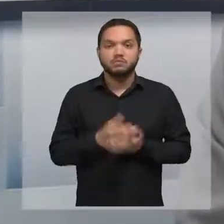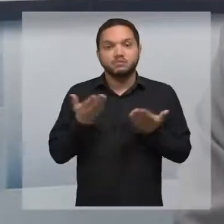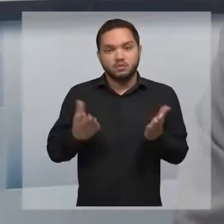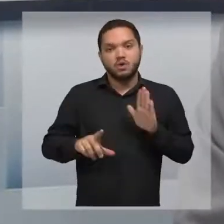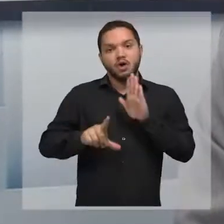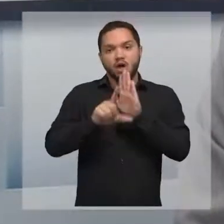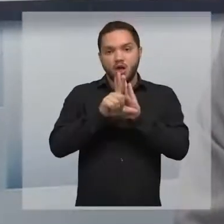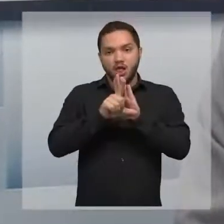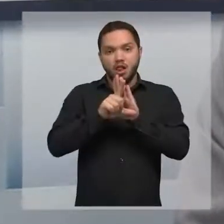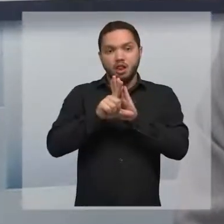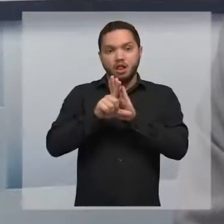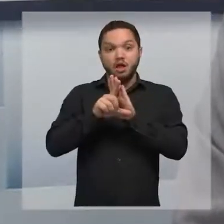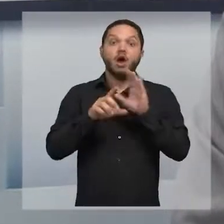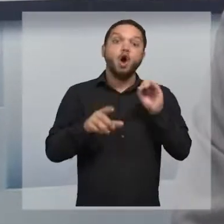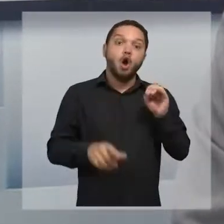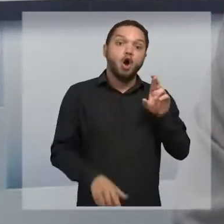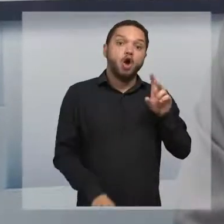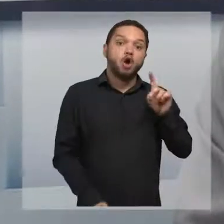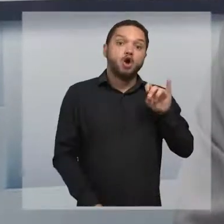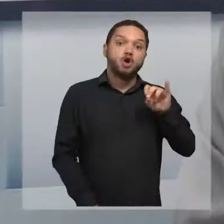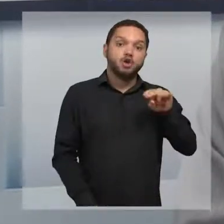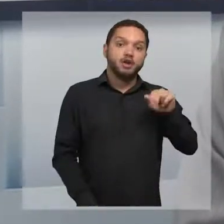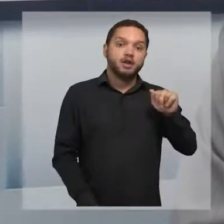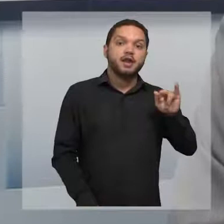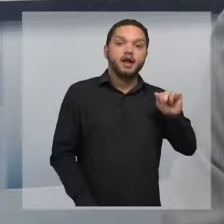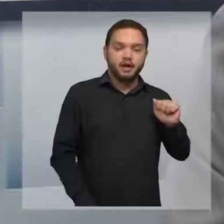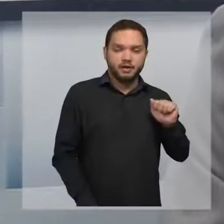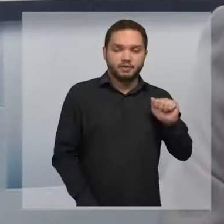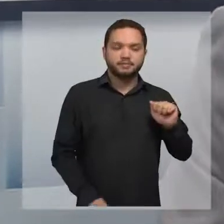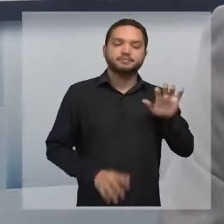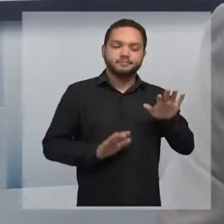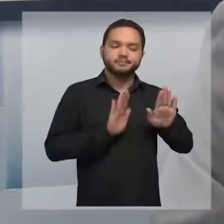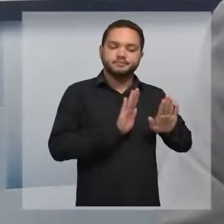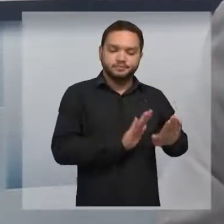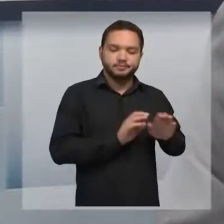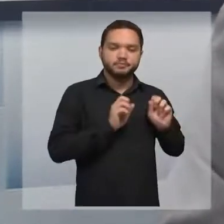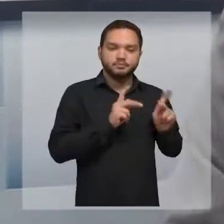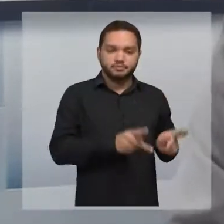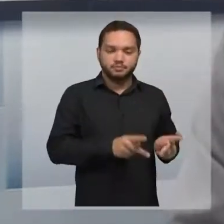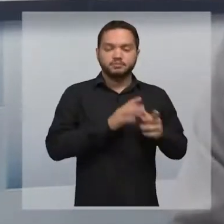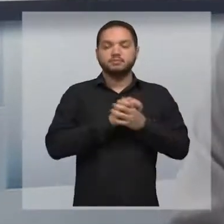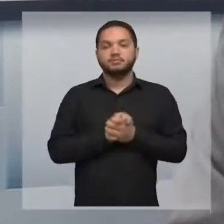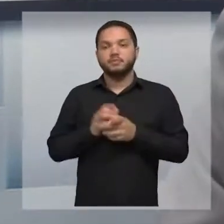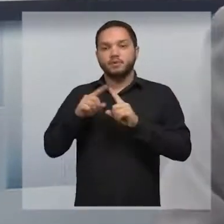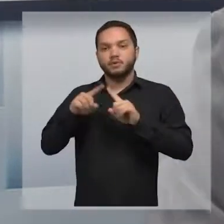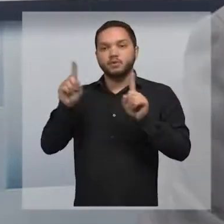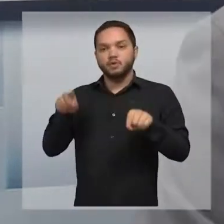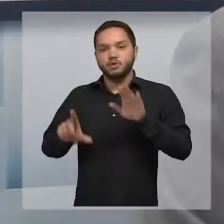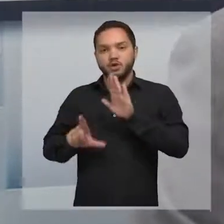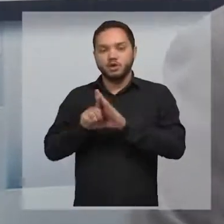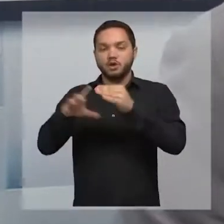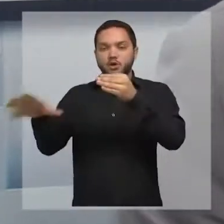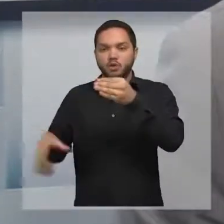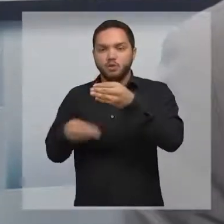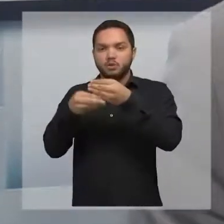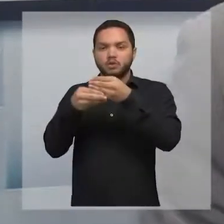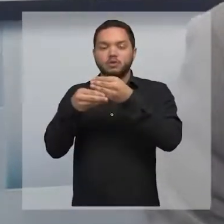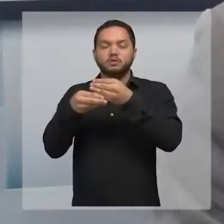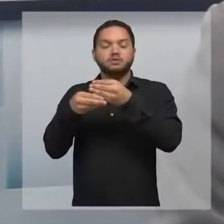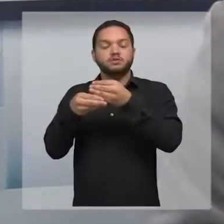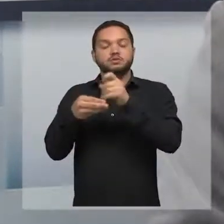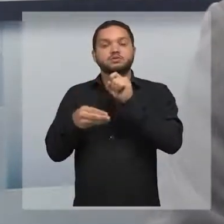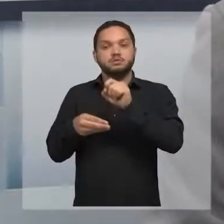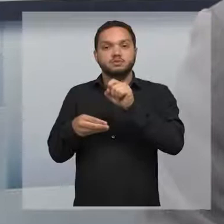isso é uma lei complementar, uma lei ordinária. Projeto de lei ordinária. Isso. Muito bem. O projeto de lei